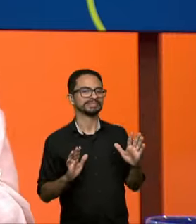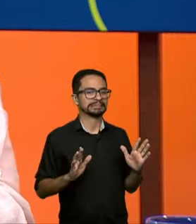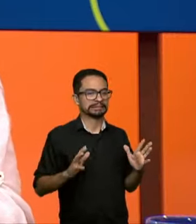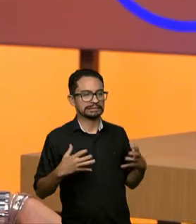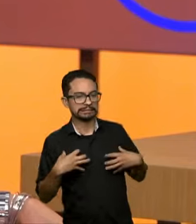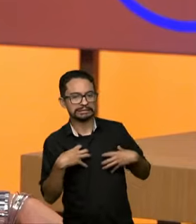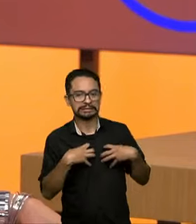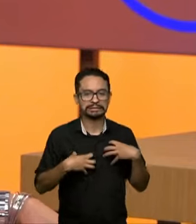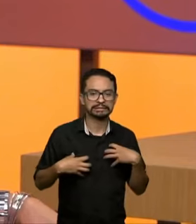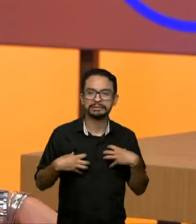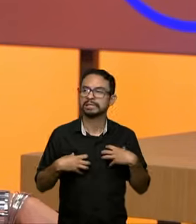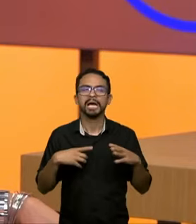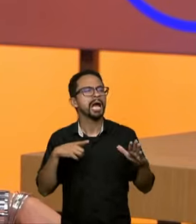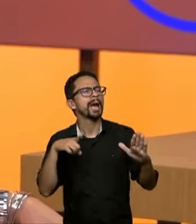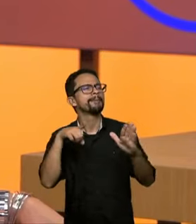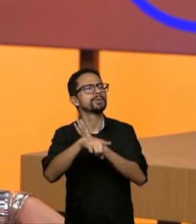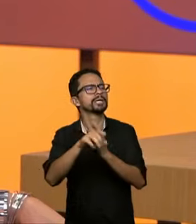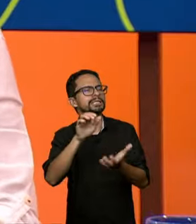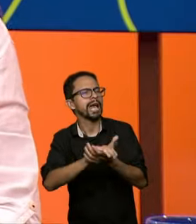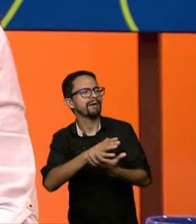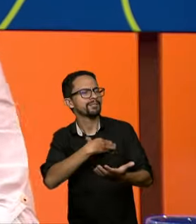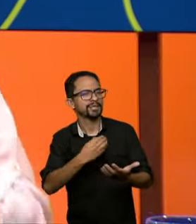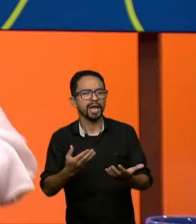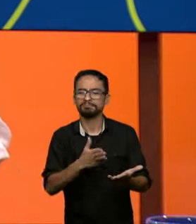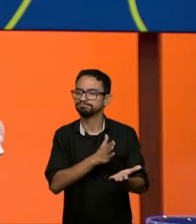hein, minha quer filha. Quer casar e ter filho? É, né? Entendeu? Assim,